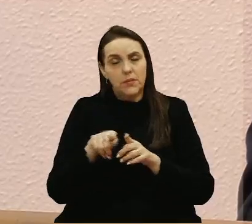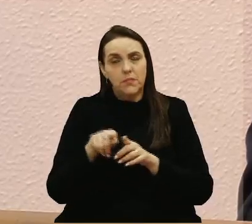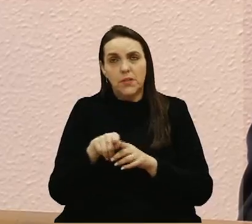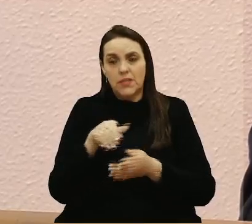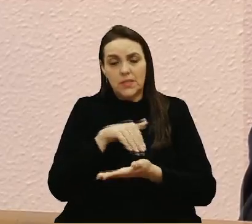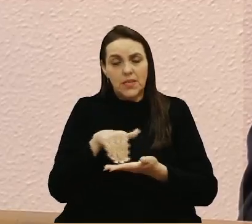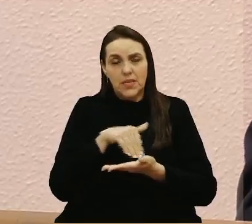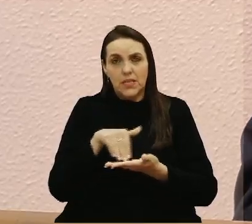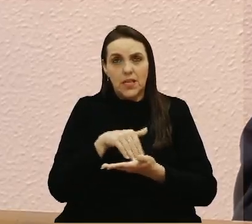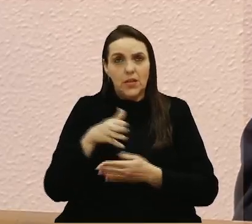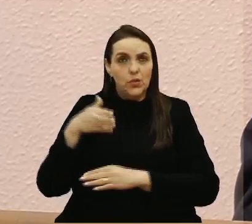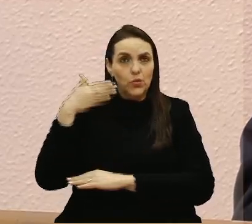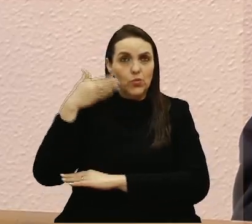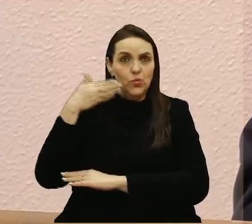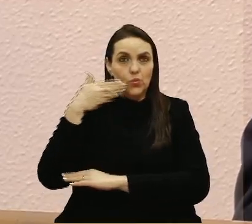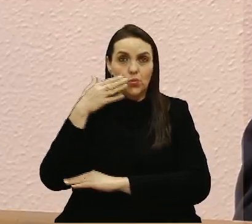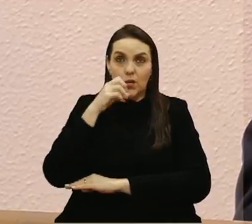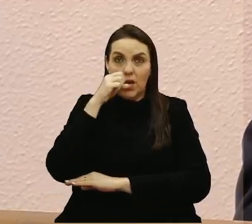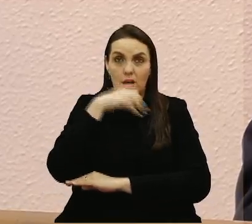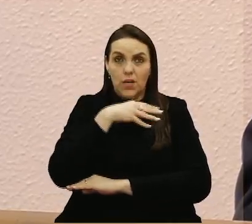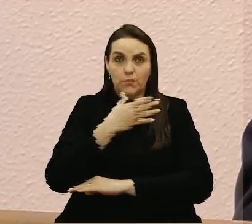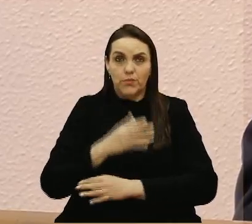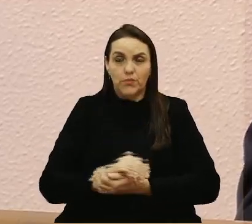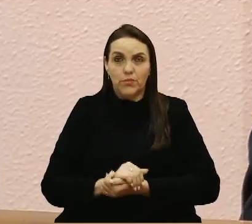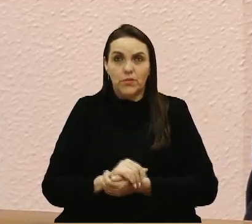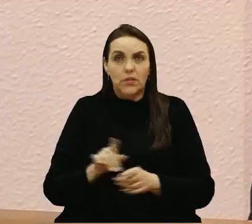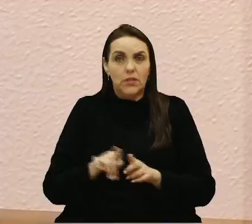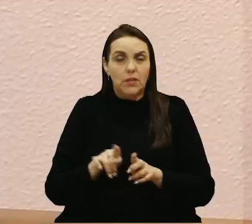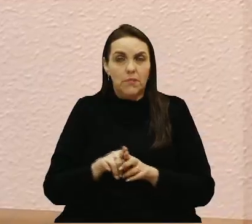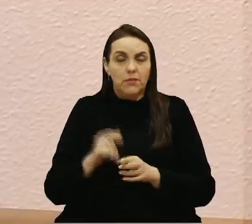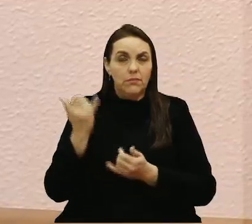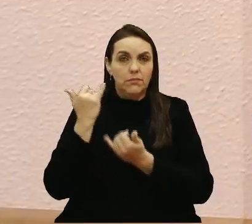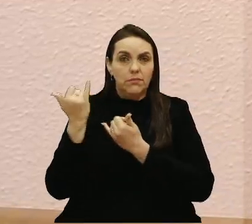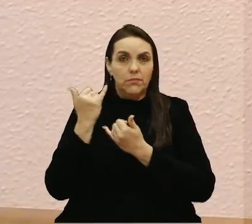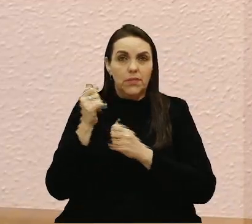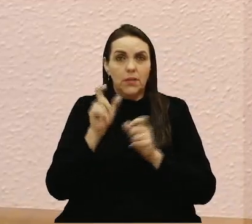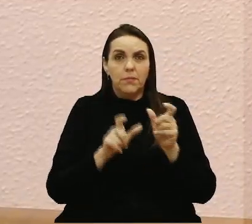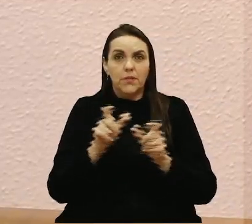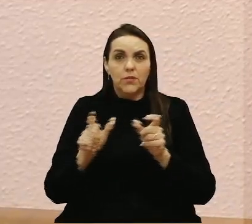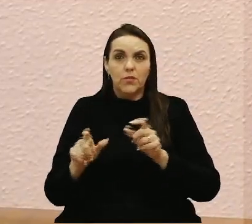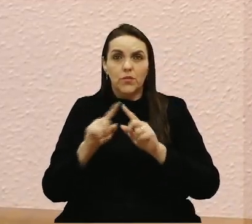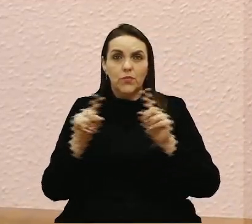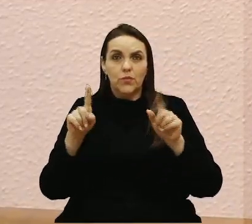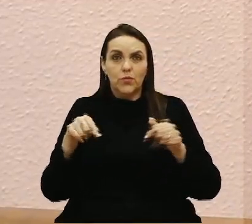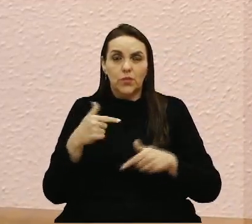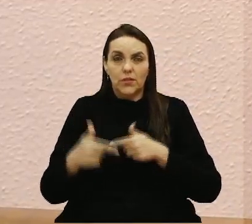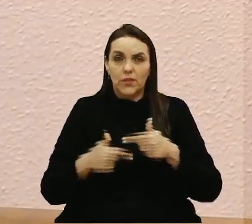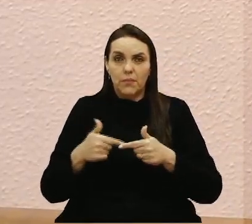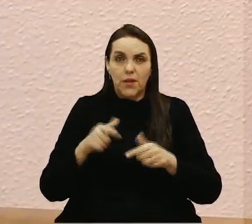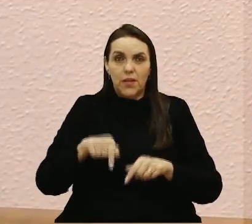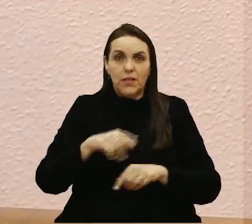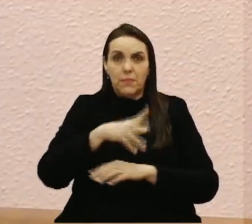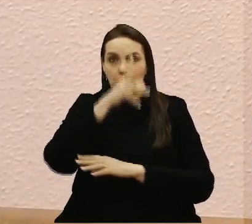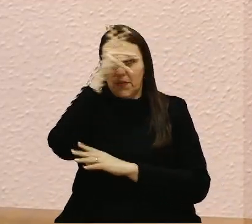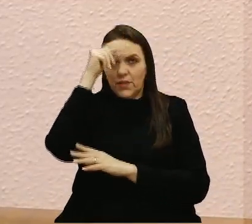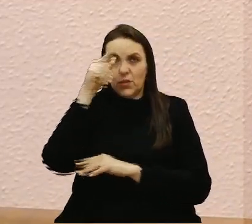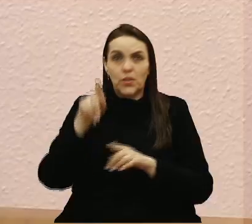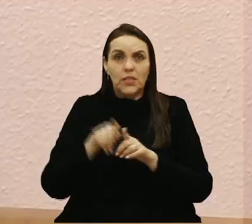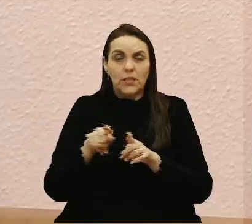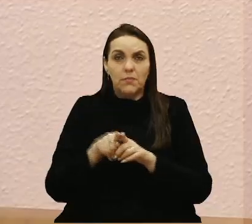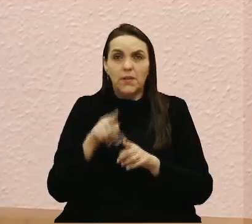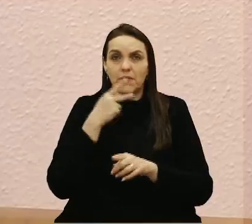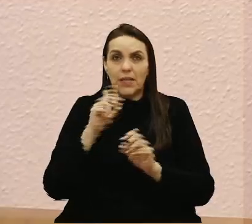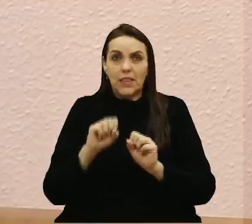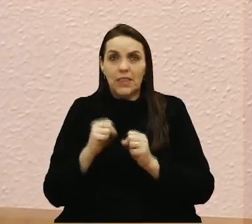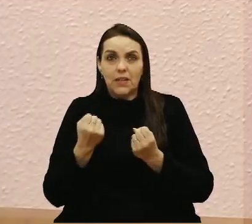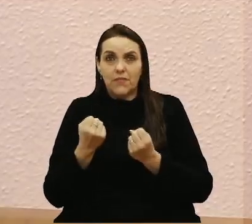discurso absurdo. E aí também ouvi de pessoas, de servidores que trabalham na prefeitura, que ele também estaria defendendo